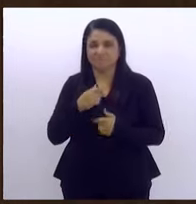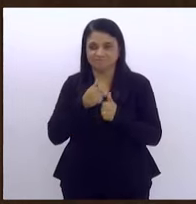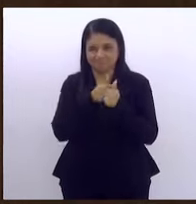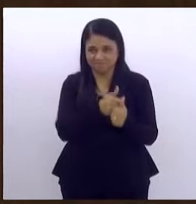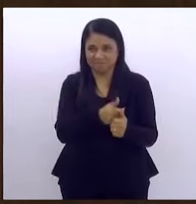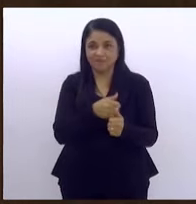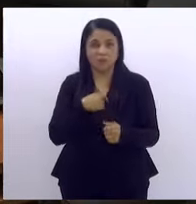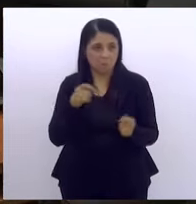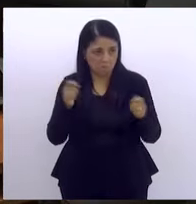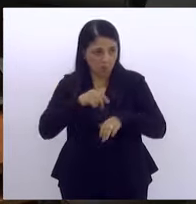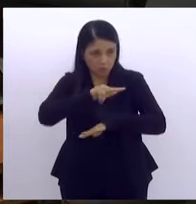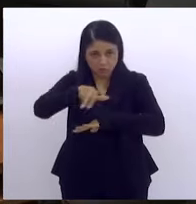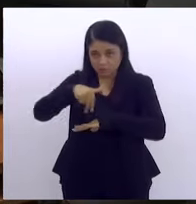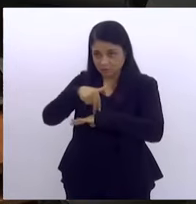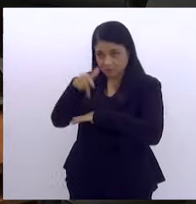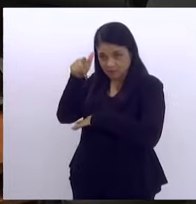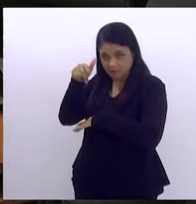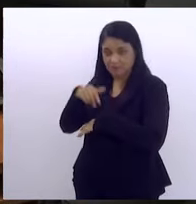de lá rapidamente?